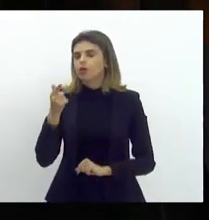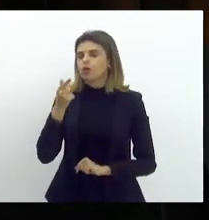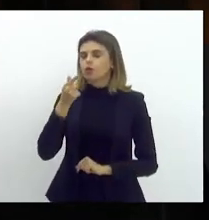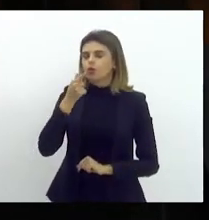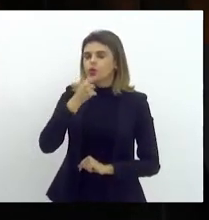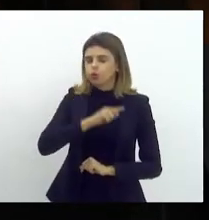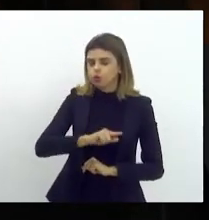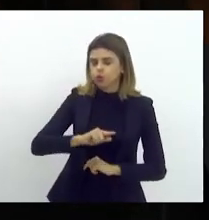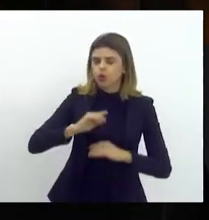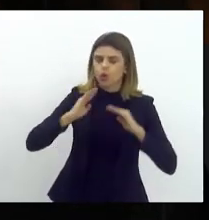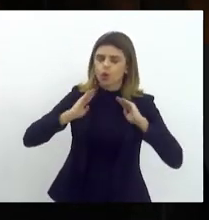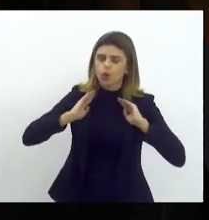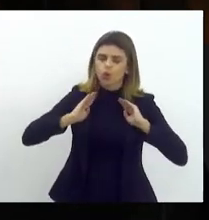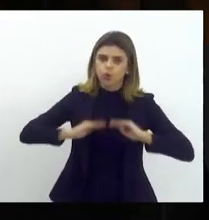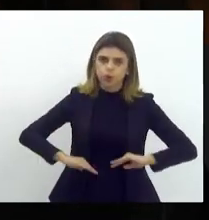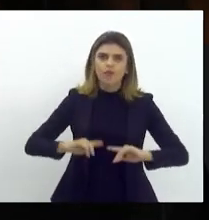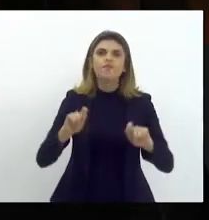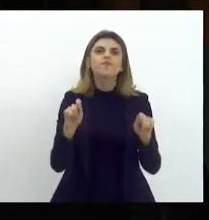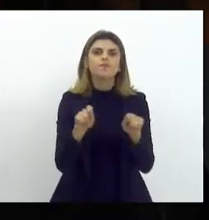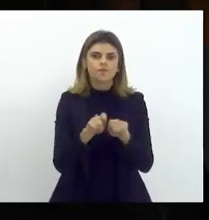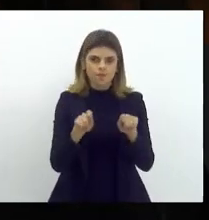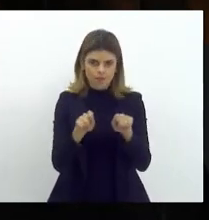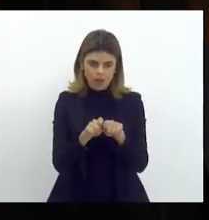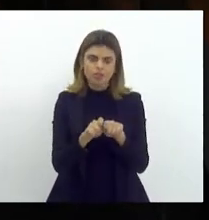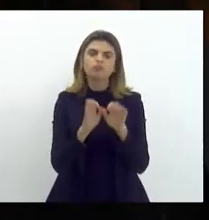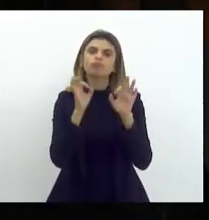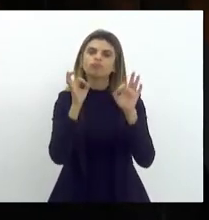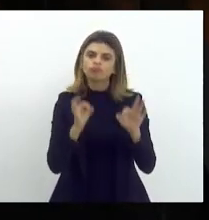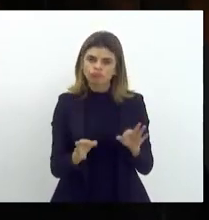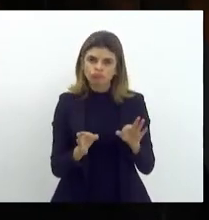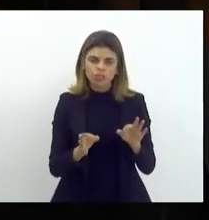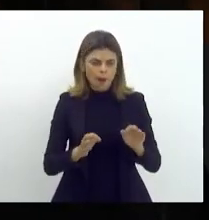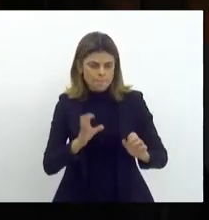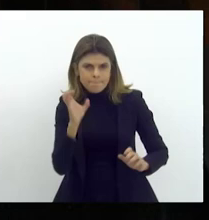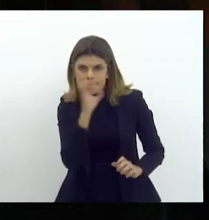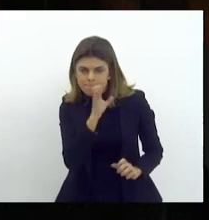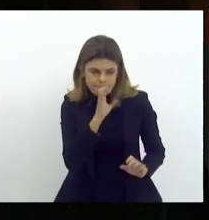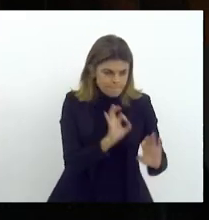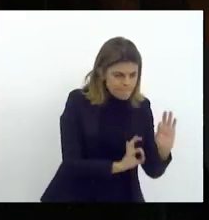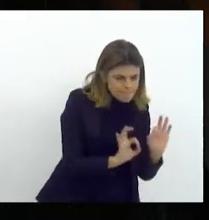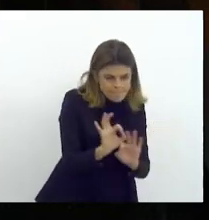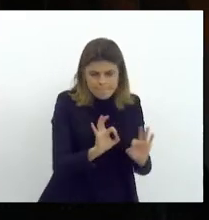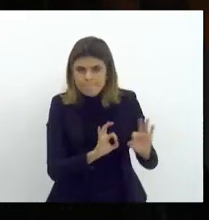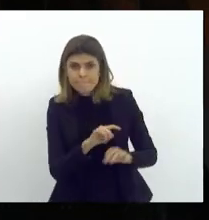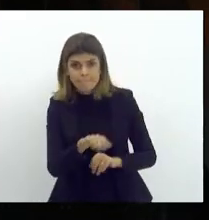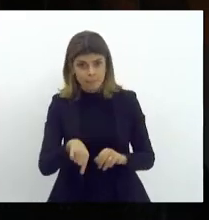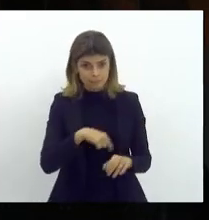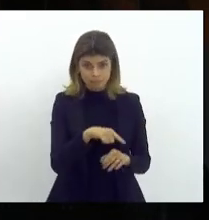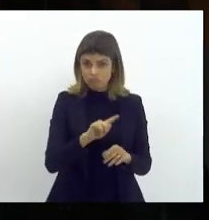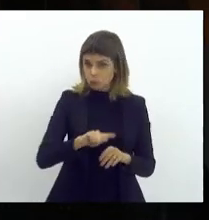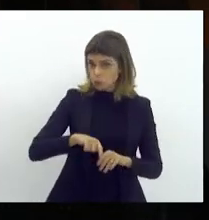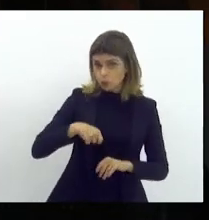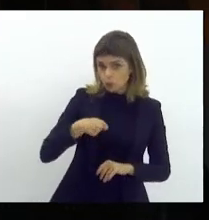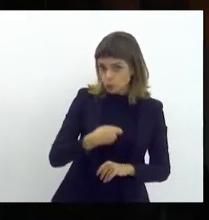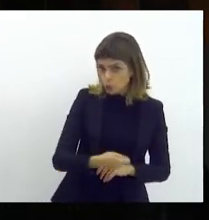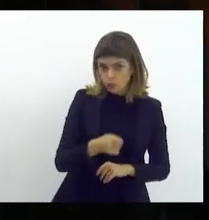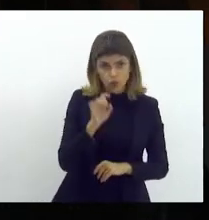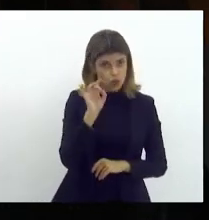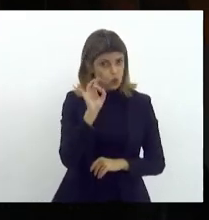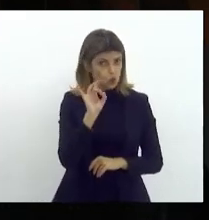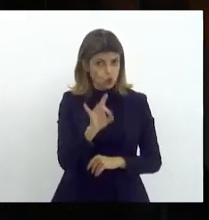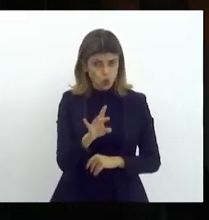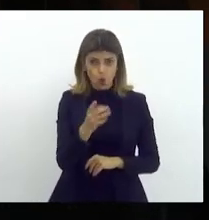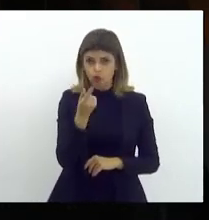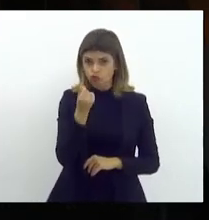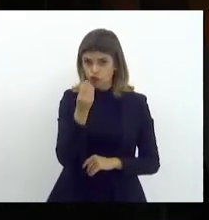fazer exatamente uma minimização desse pacote No que diz respeito não somente